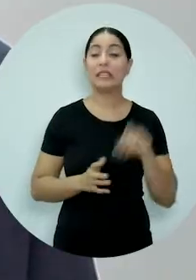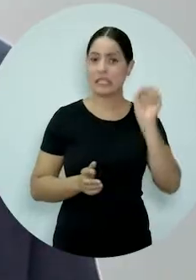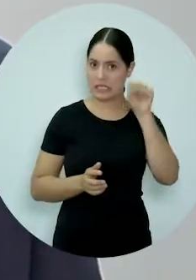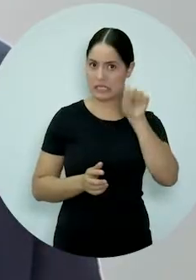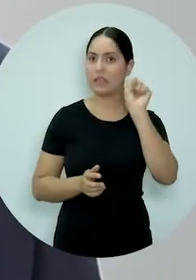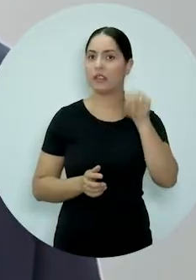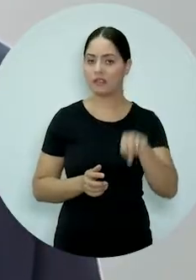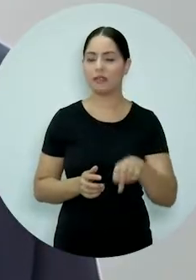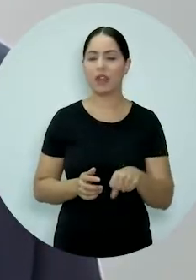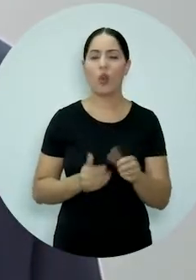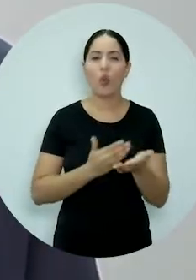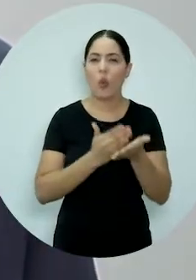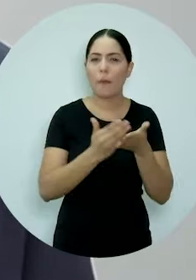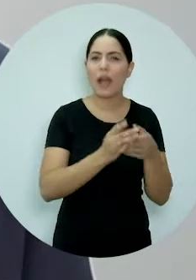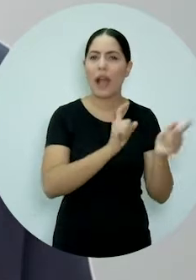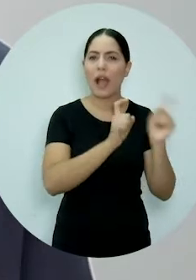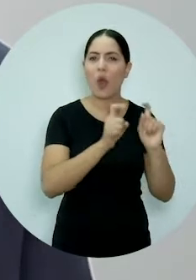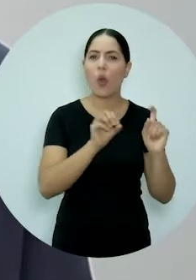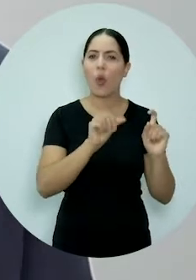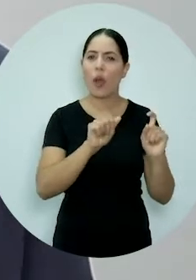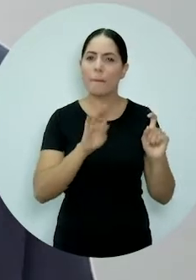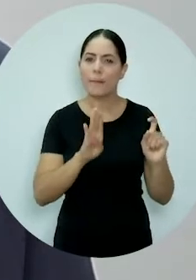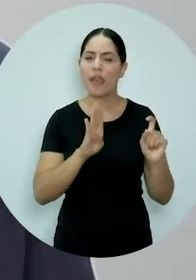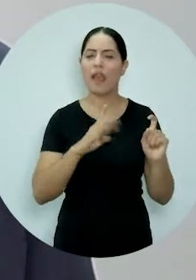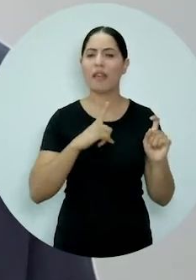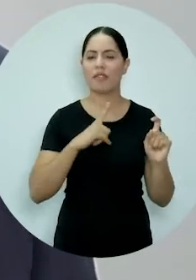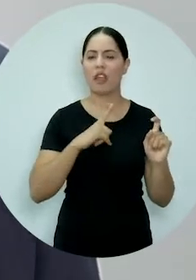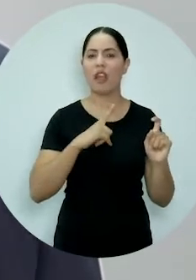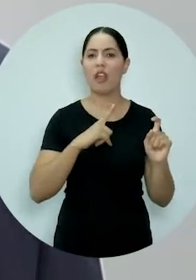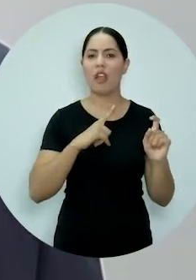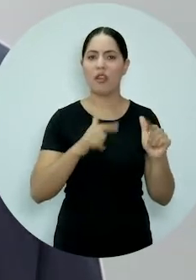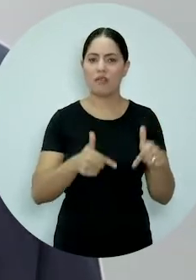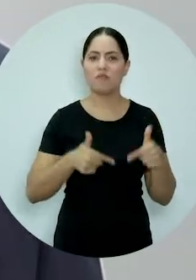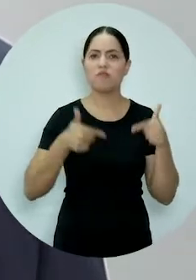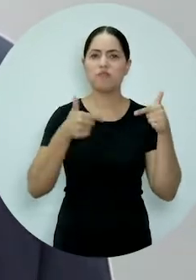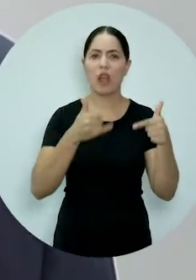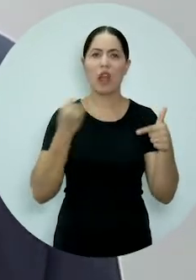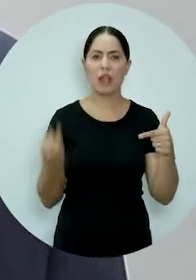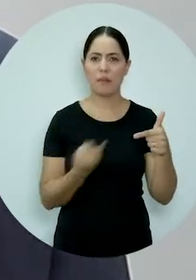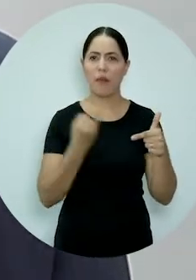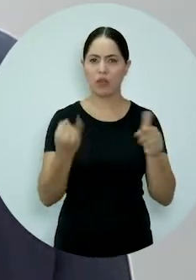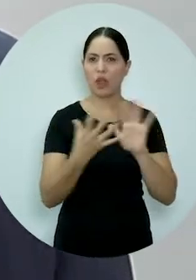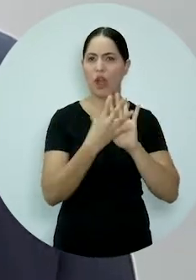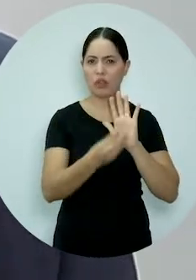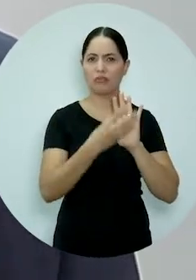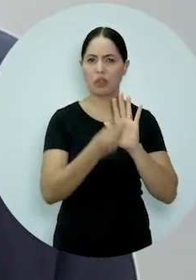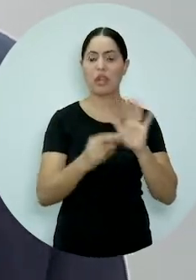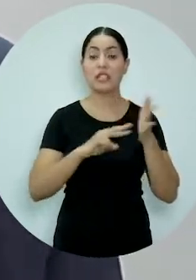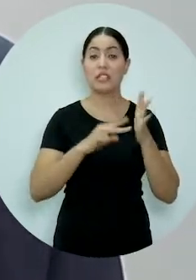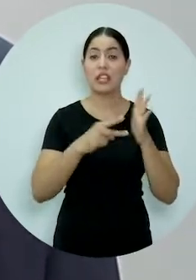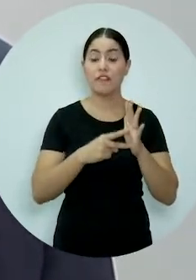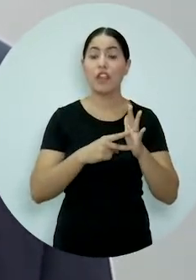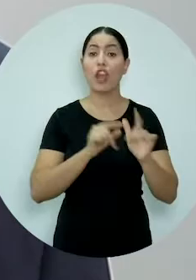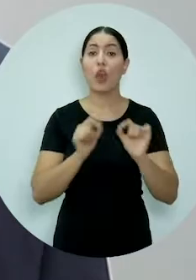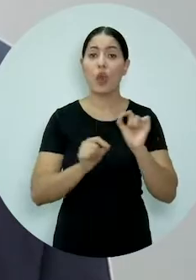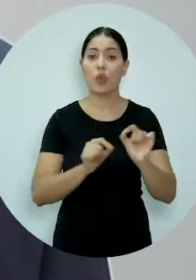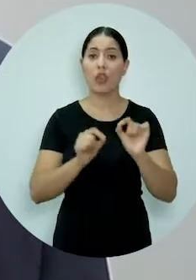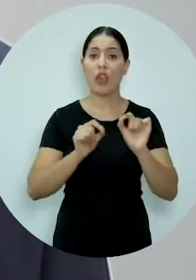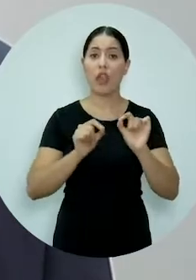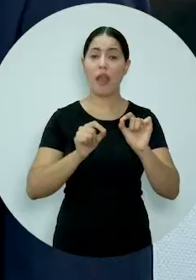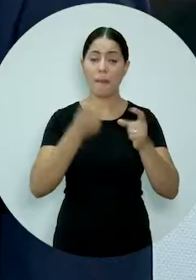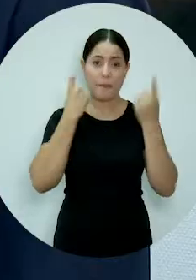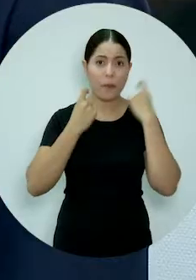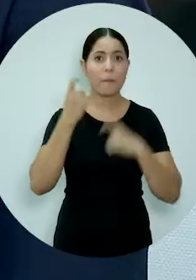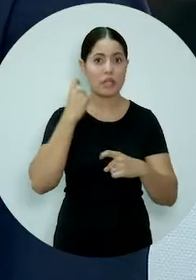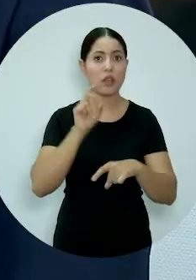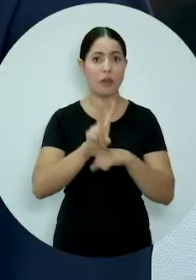Exatamente, desde as ações administrativas da ordem, e a ordem é um espelho importante da sociedade, é voz da sociedade, e ela tem